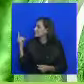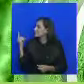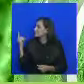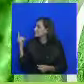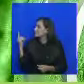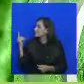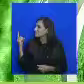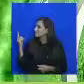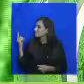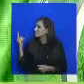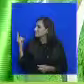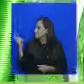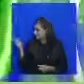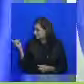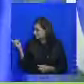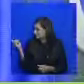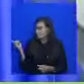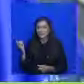valendo!